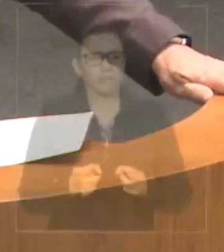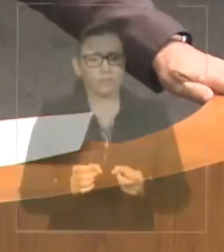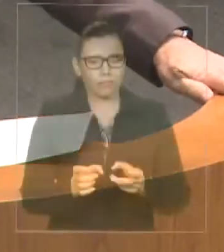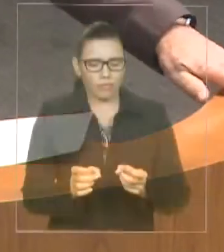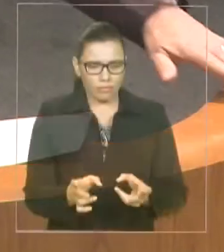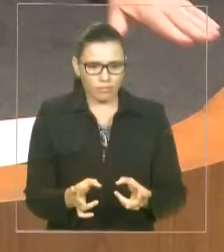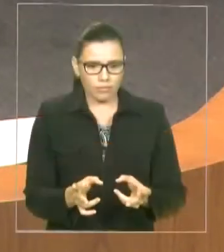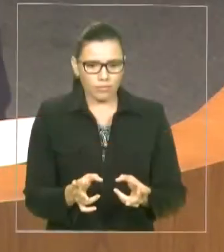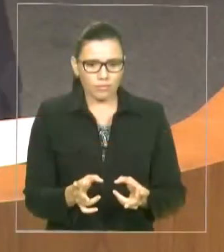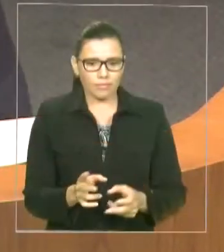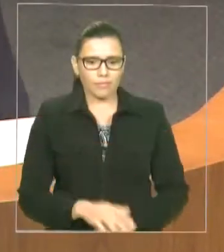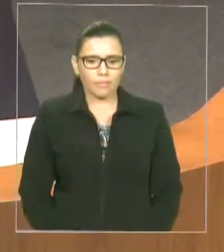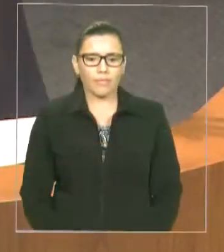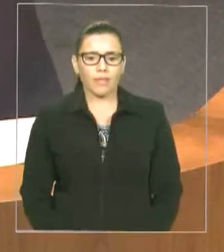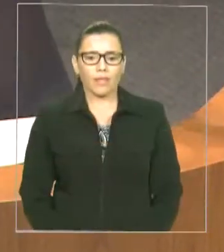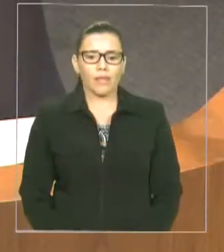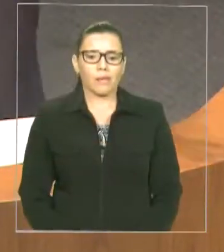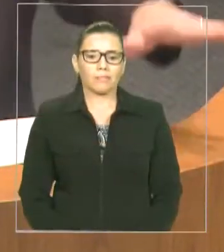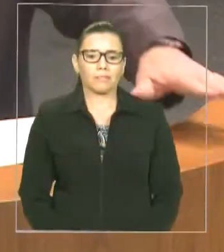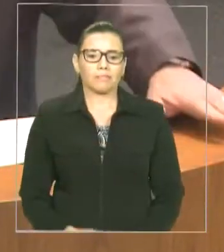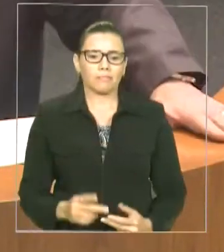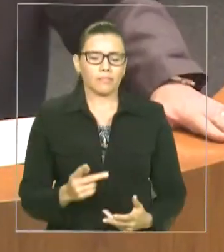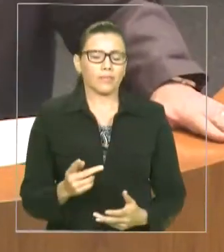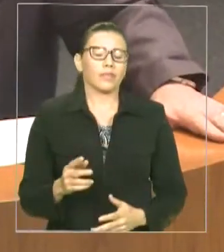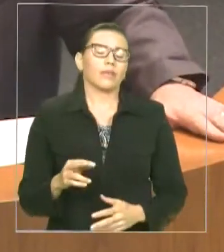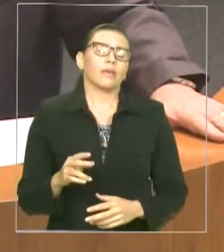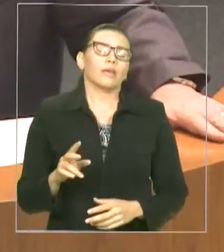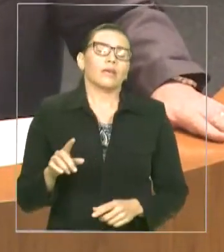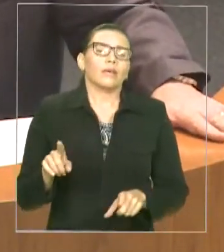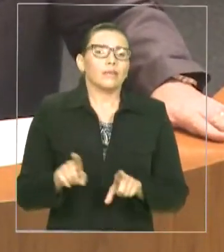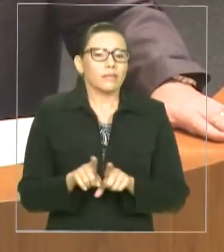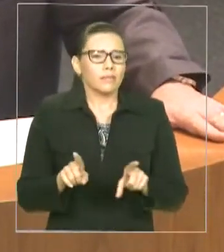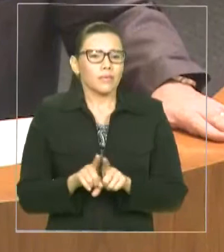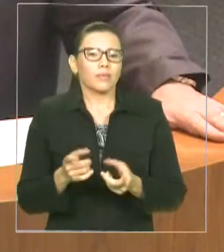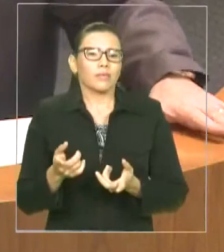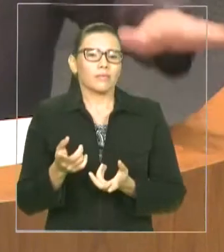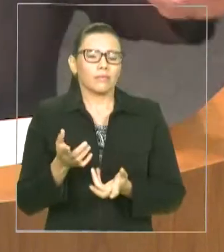hortifrutigranjeiros, como na produção de alimentos